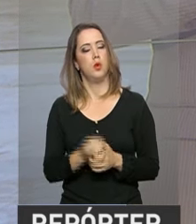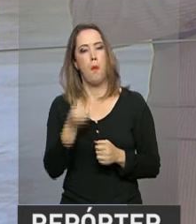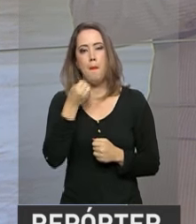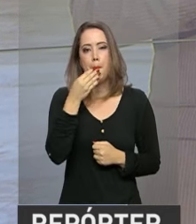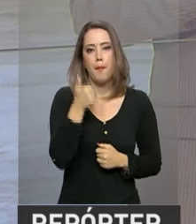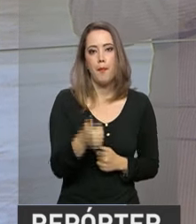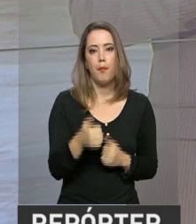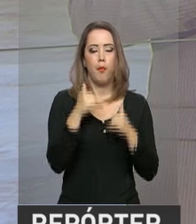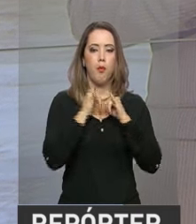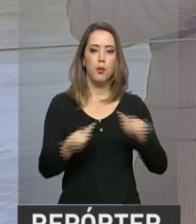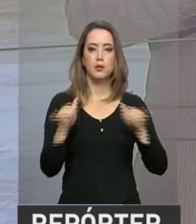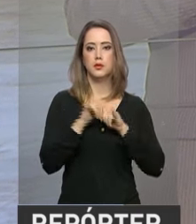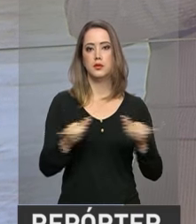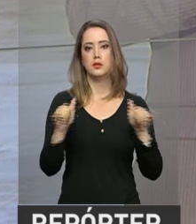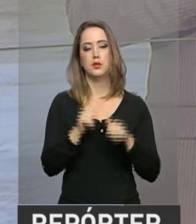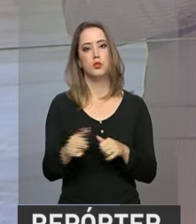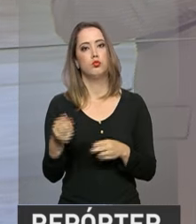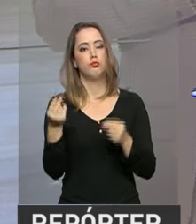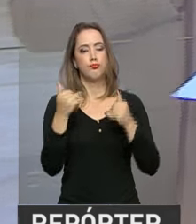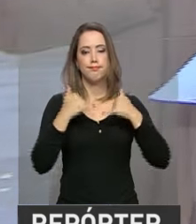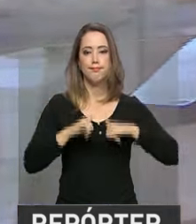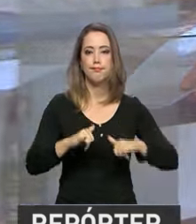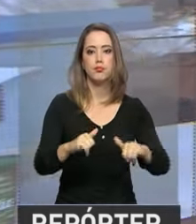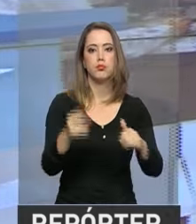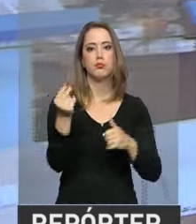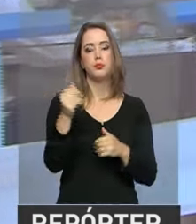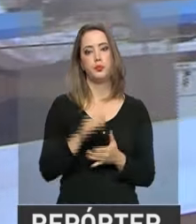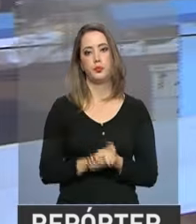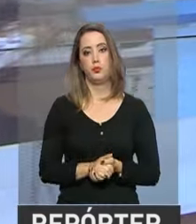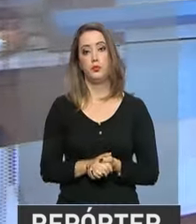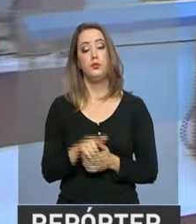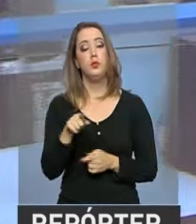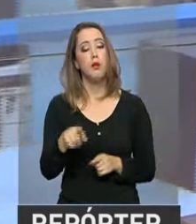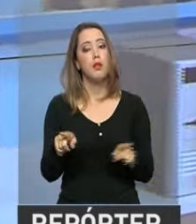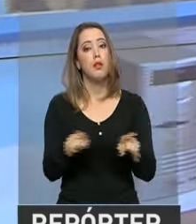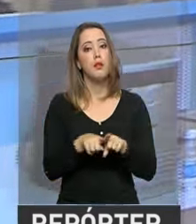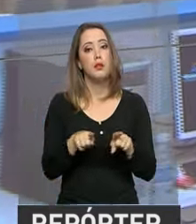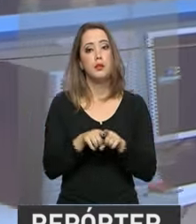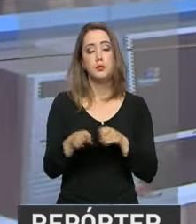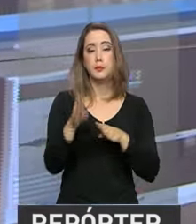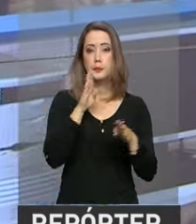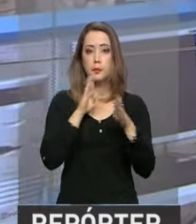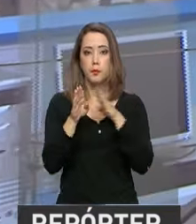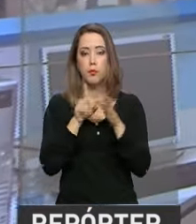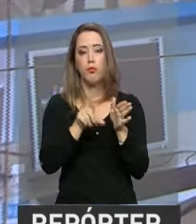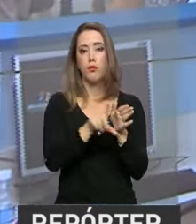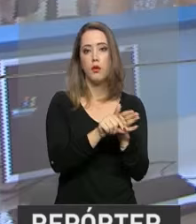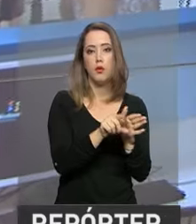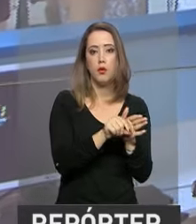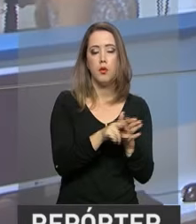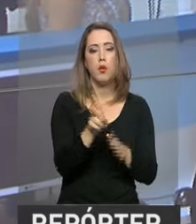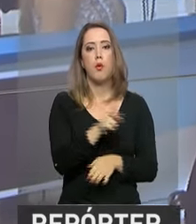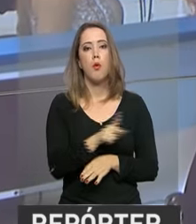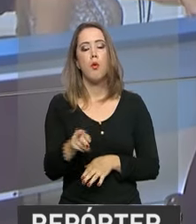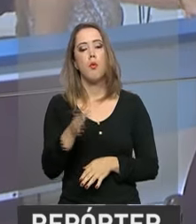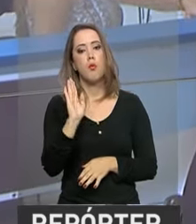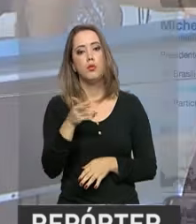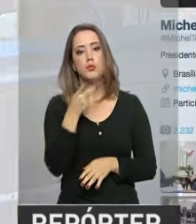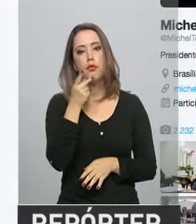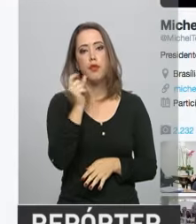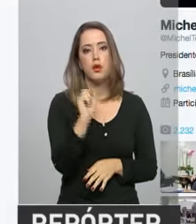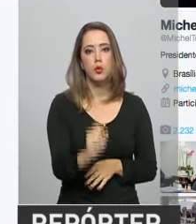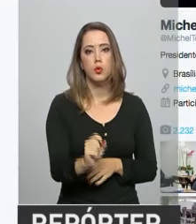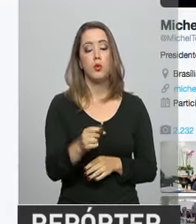notícia aí. Conta de luz continua mais em conta. E pelas redes sociais, o presidente interino Michel Temer afirmou que o